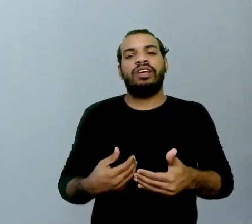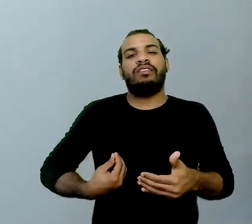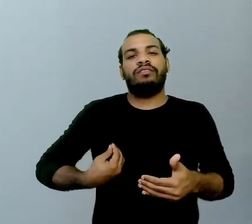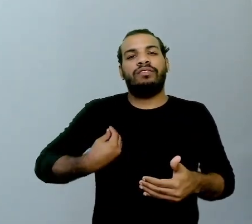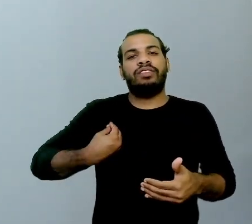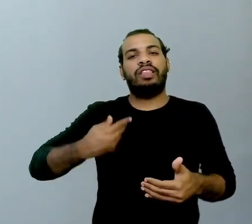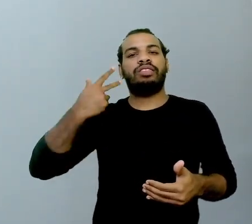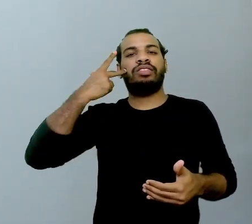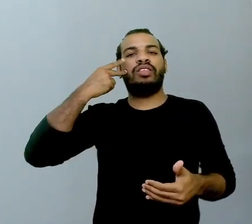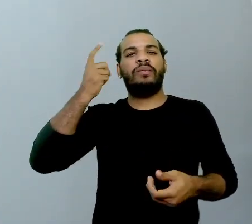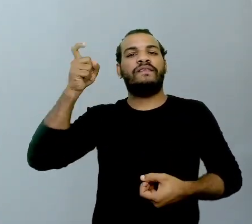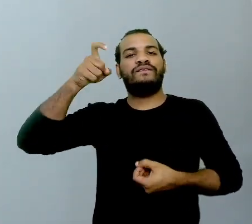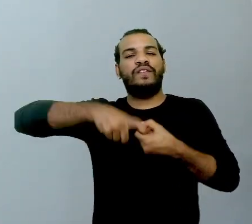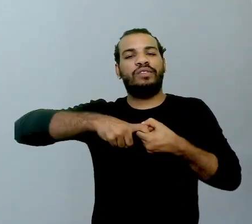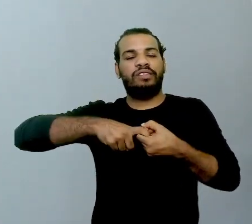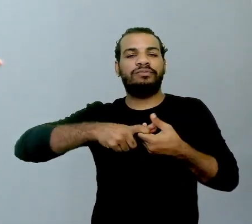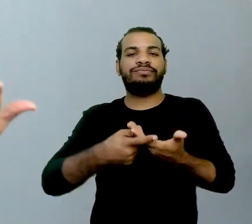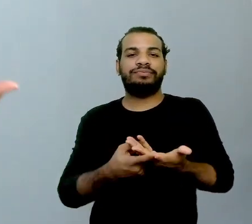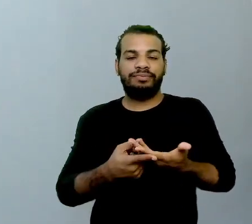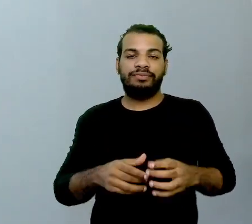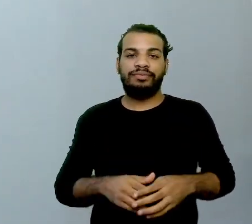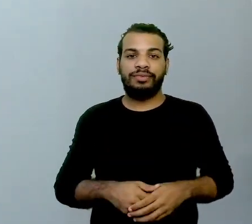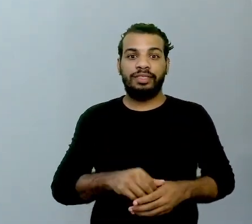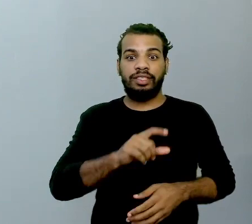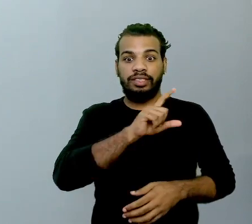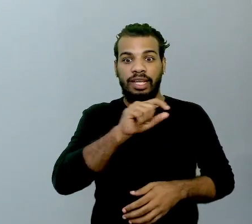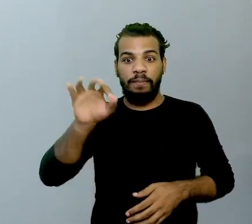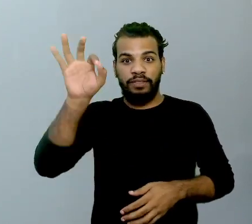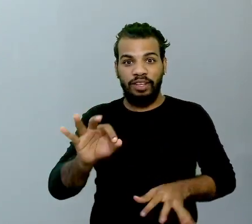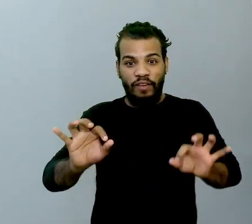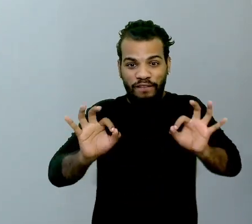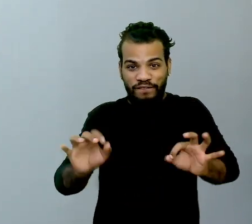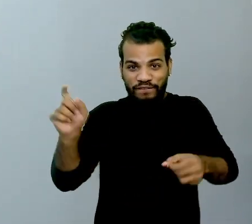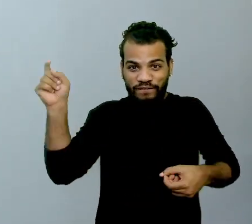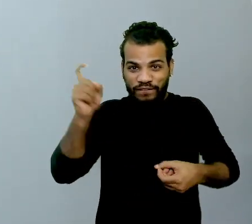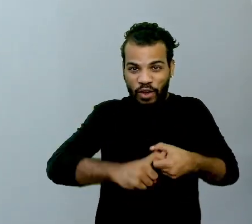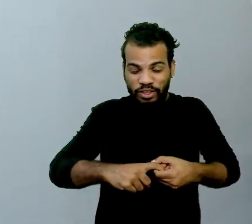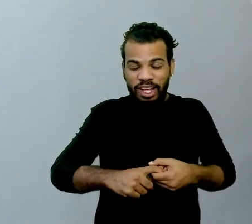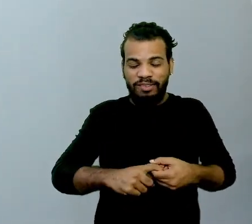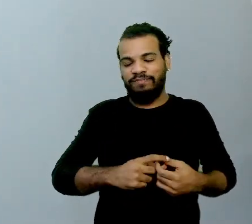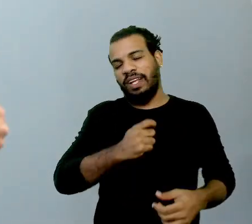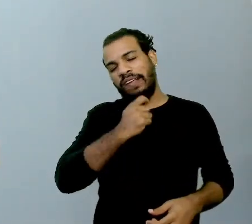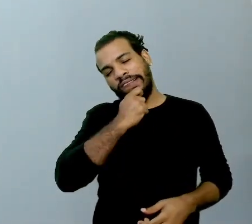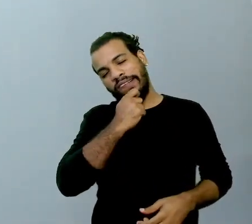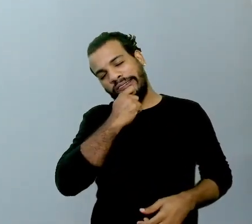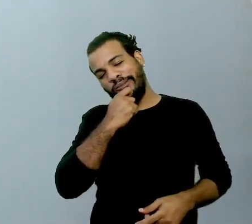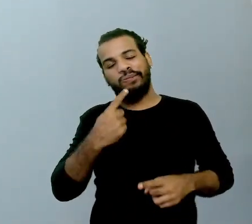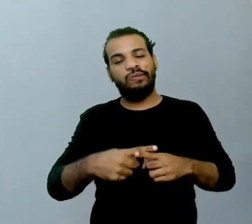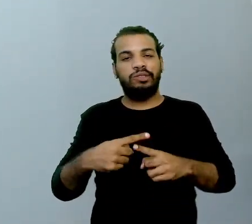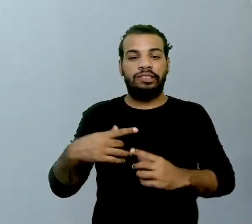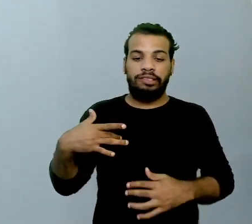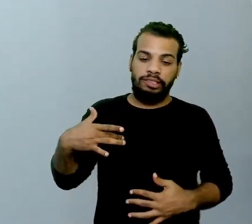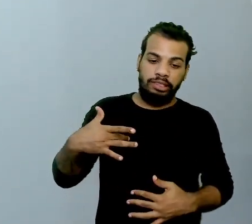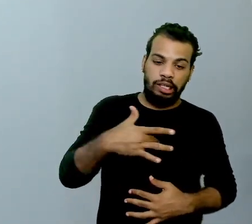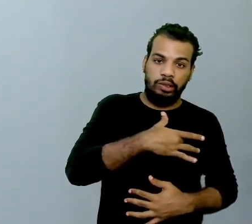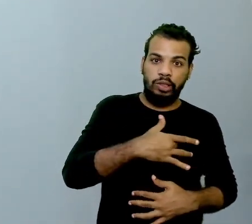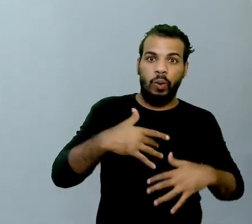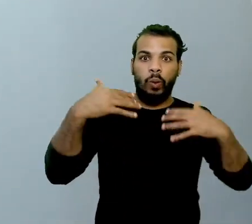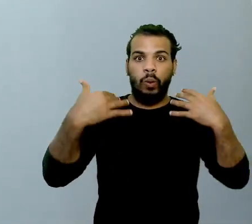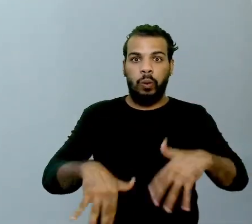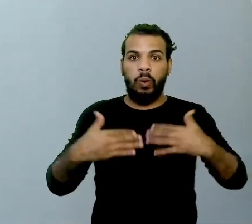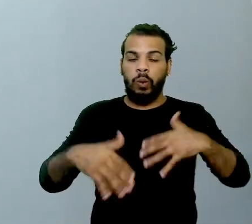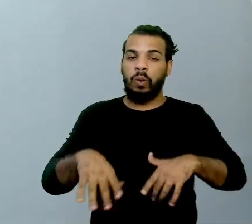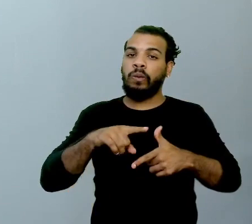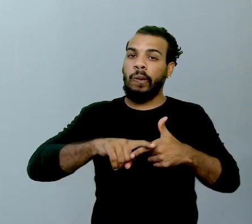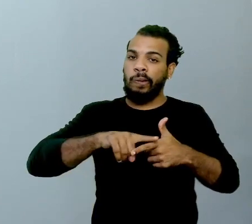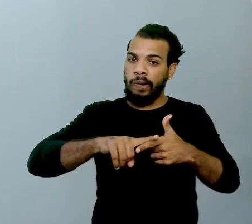gente tinha normal. Normal 100% a gente sabe que ainda não, porque toda essa questão de saúde ainda está interferindo na